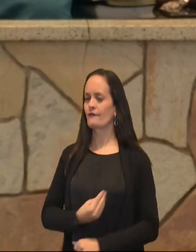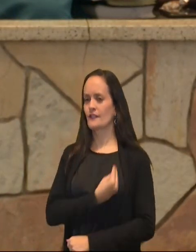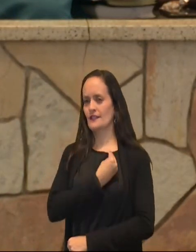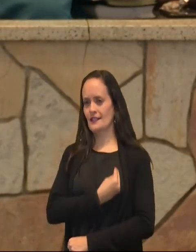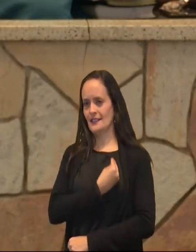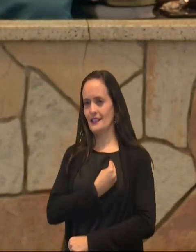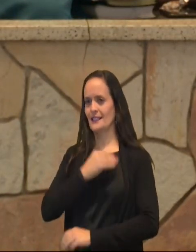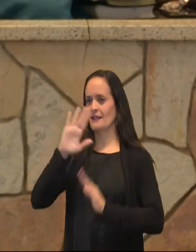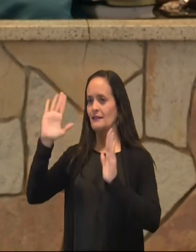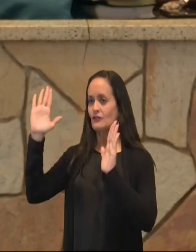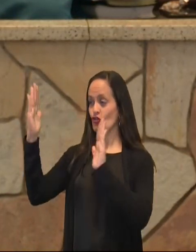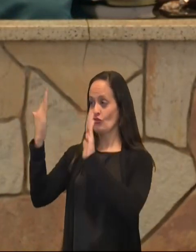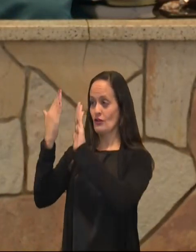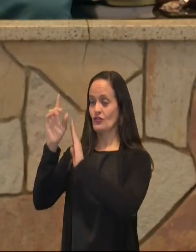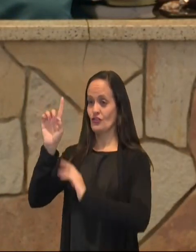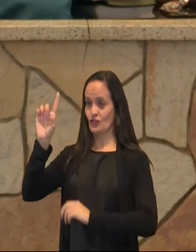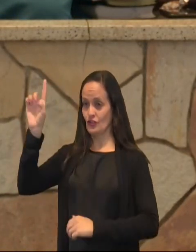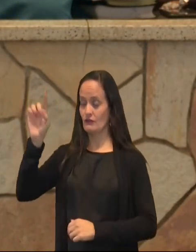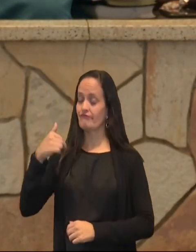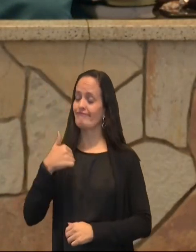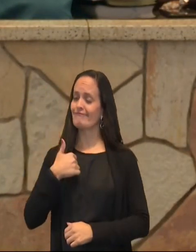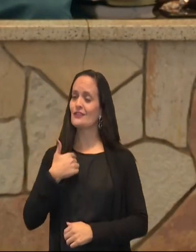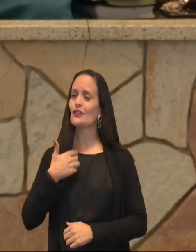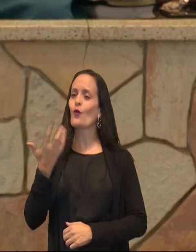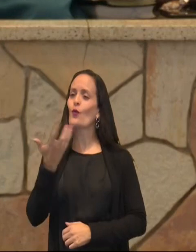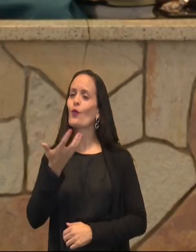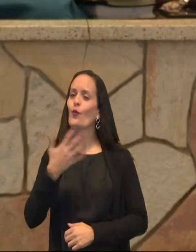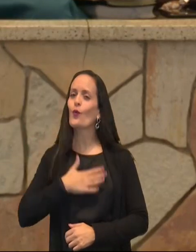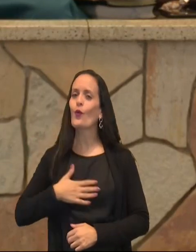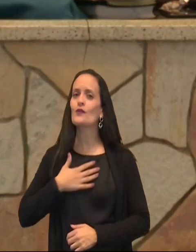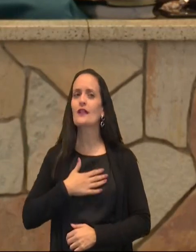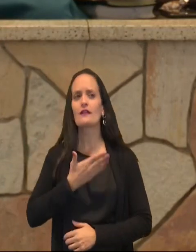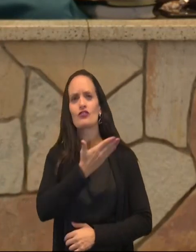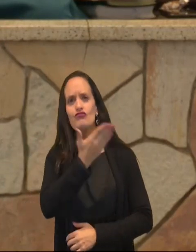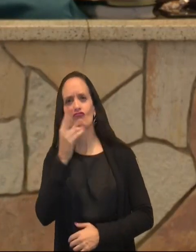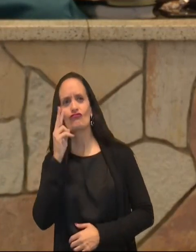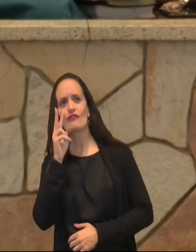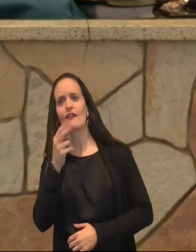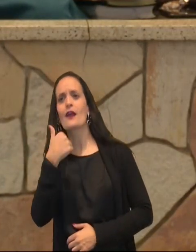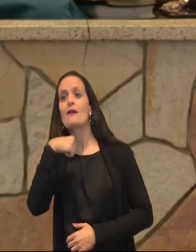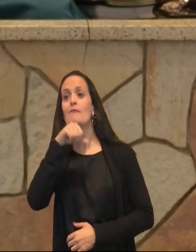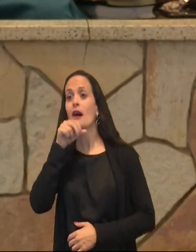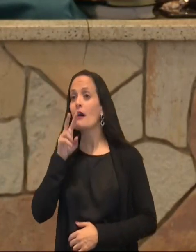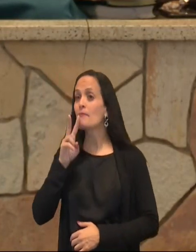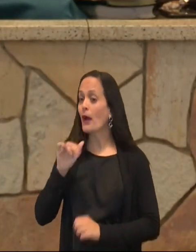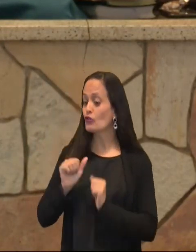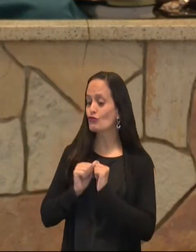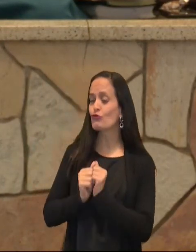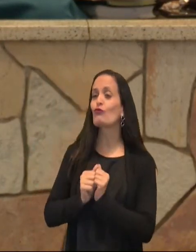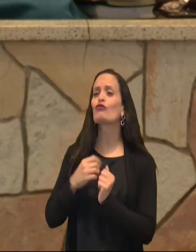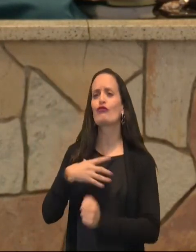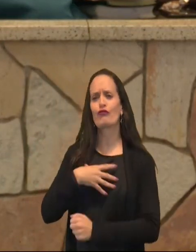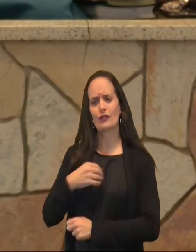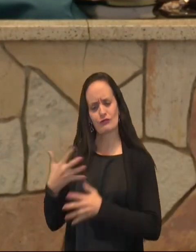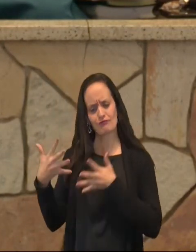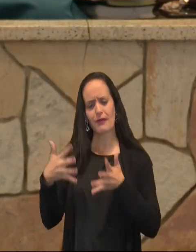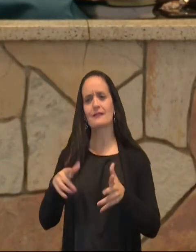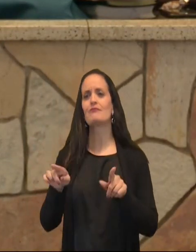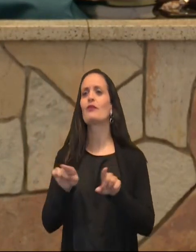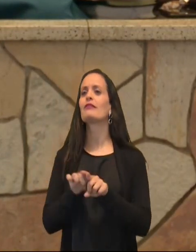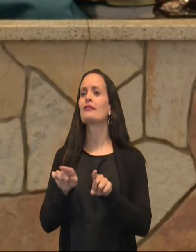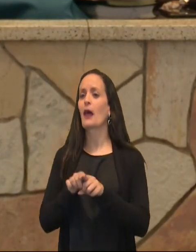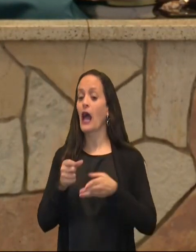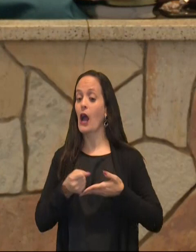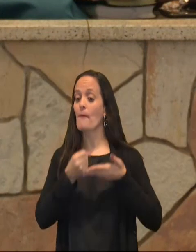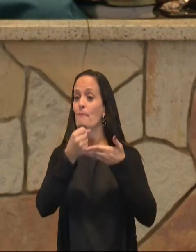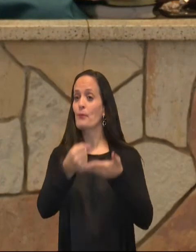do Senhor. E como eu gostaria de ver também os irmãos, os pais, os adultos presentes nesse momento, participando e apoiando